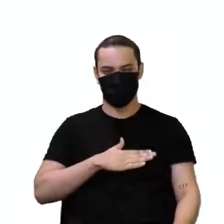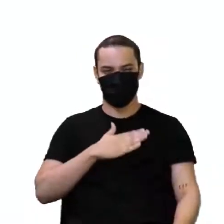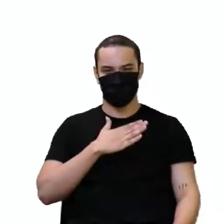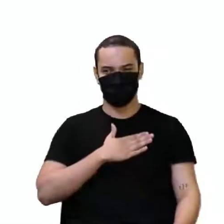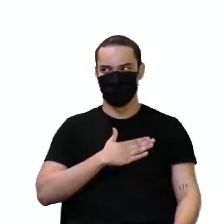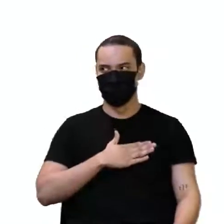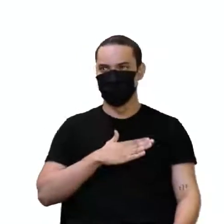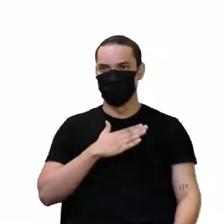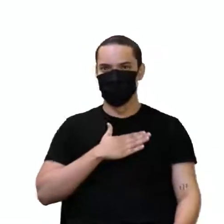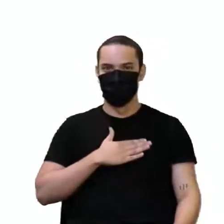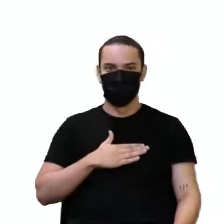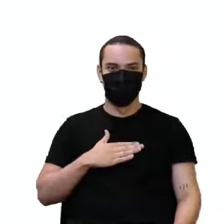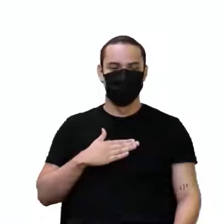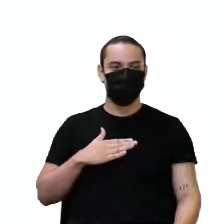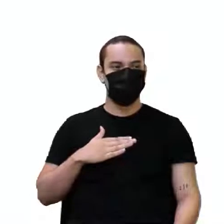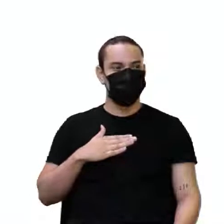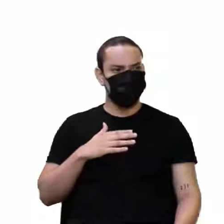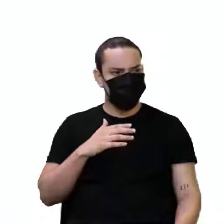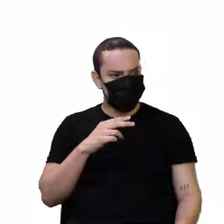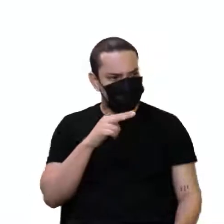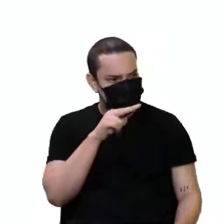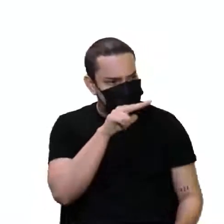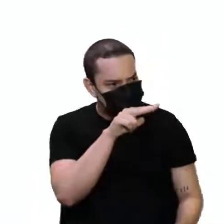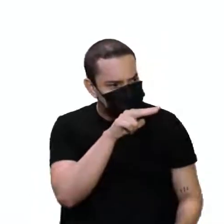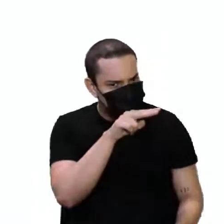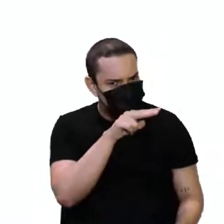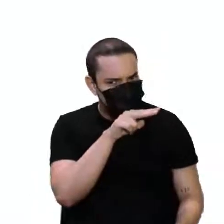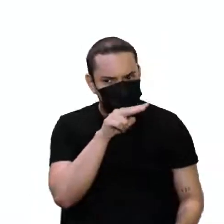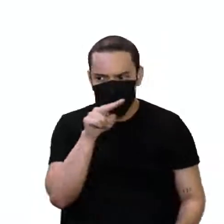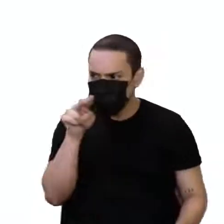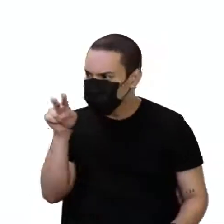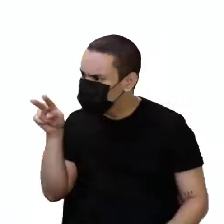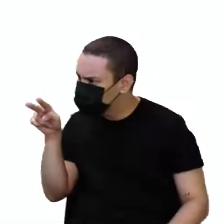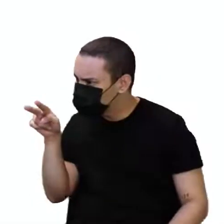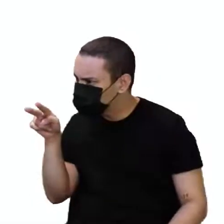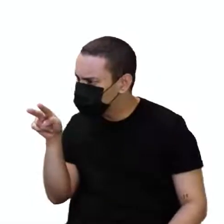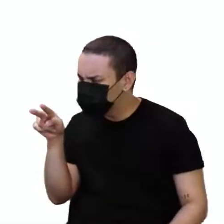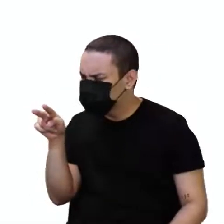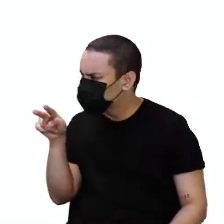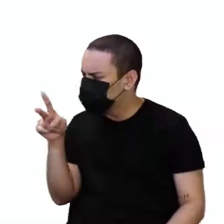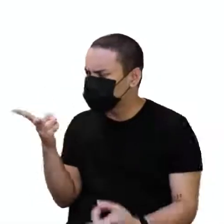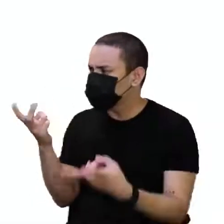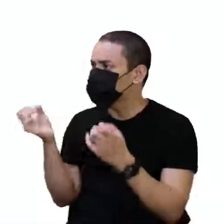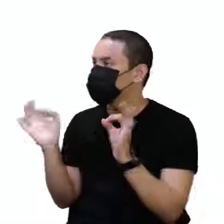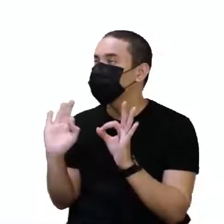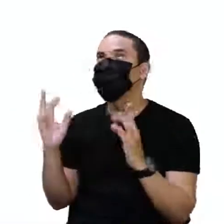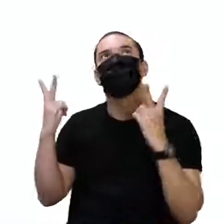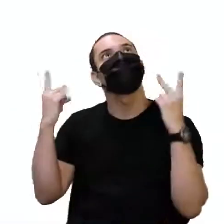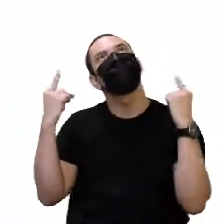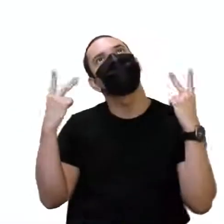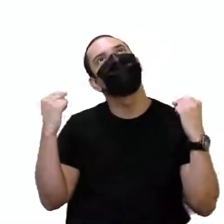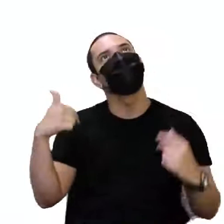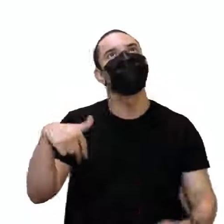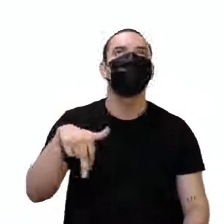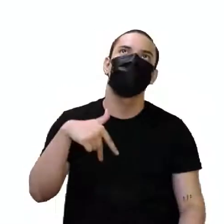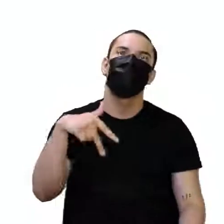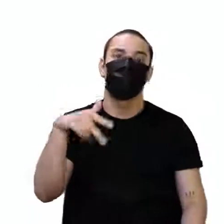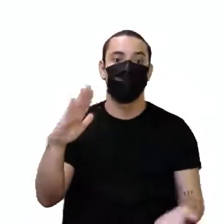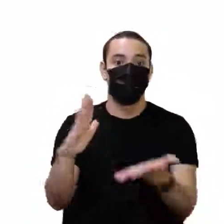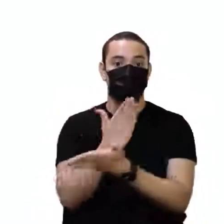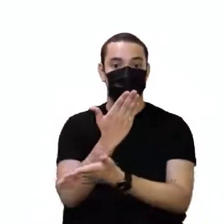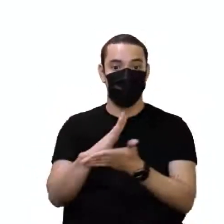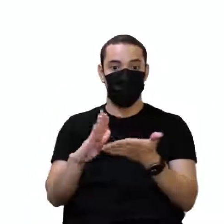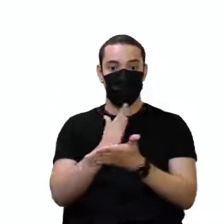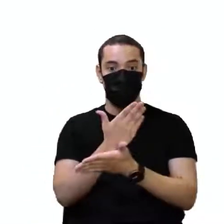devagar da sua presa. Porque ela não vai perceber. Tem alguns insetos que vão